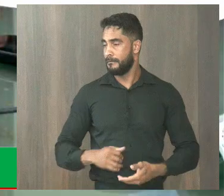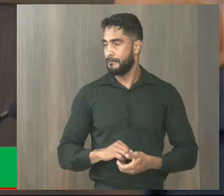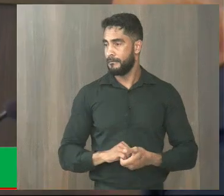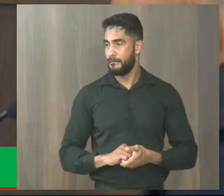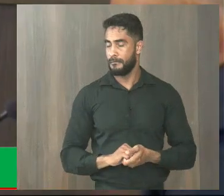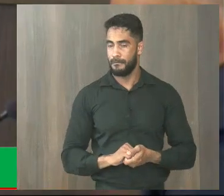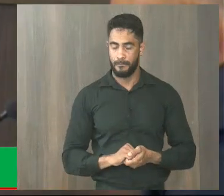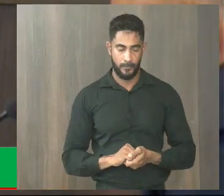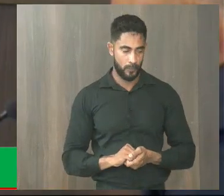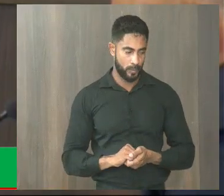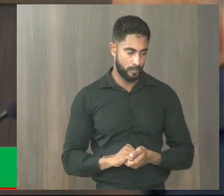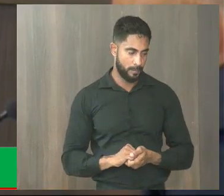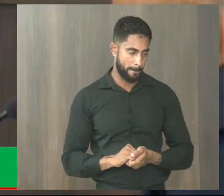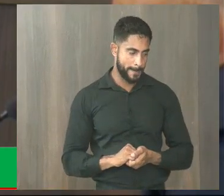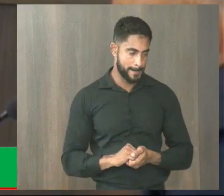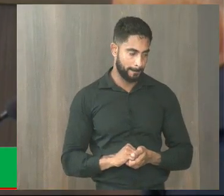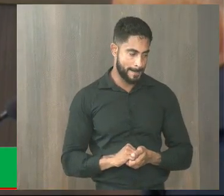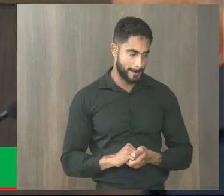Ok.